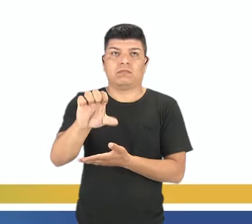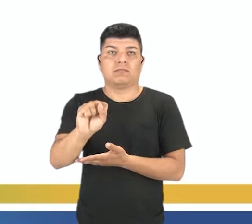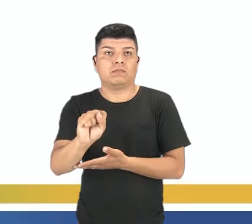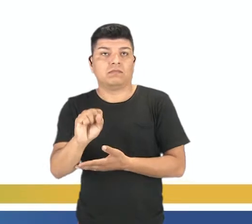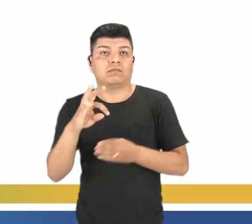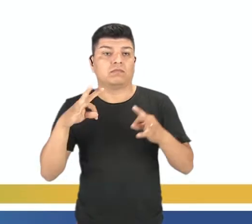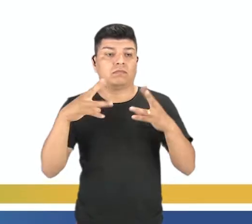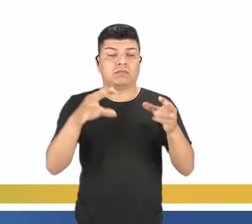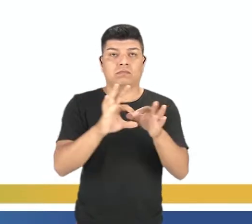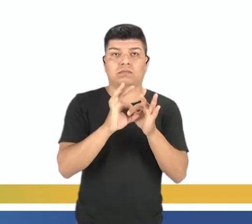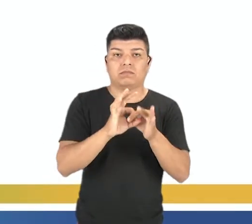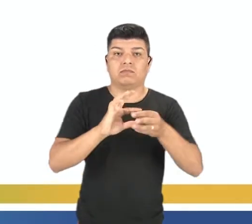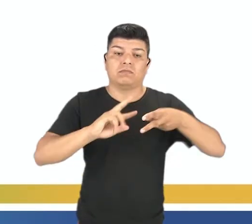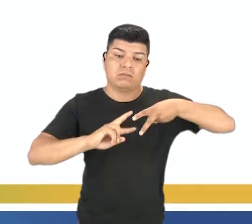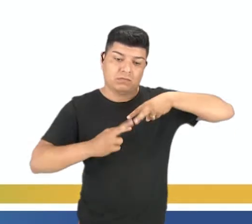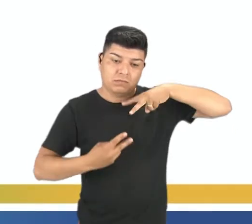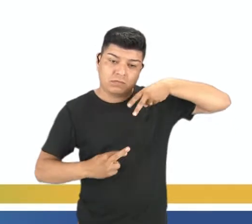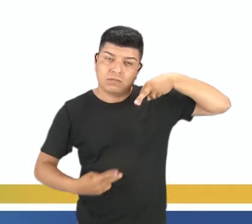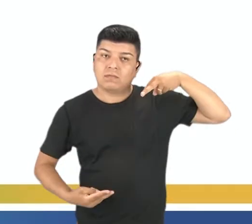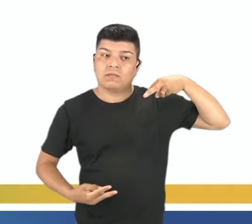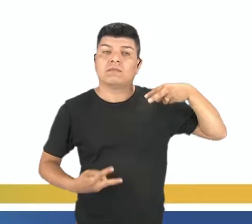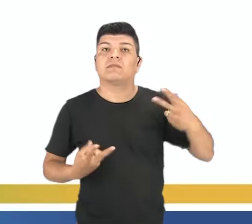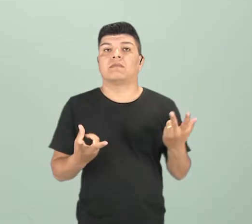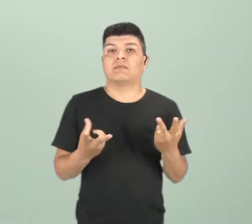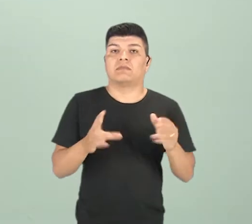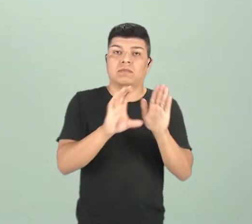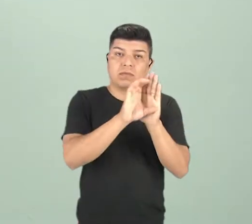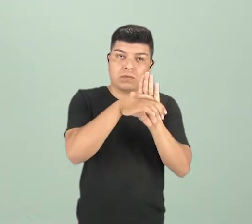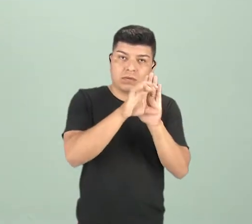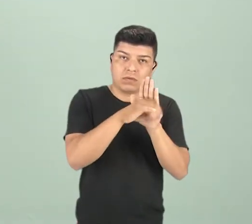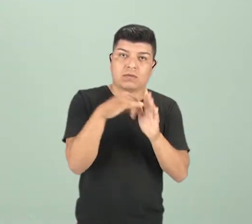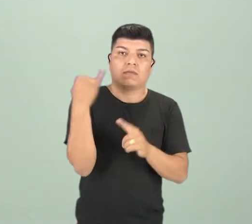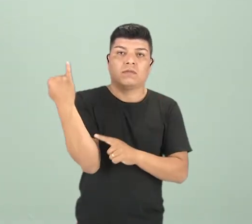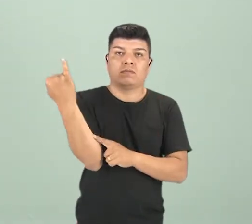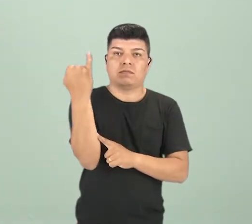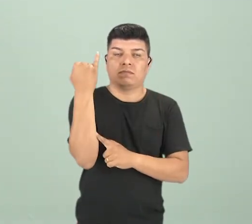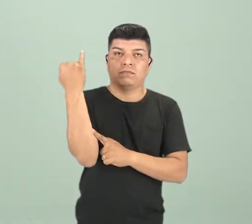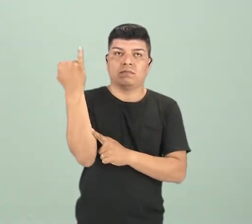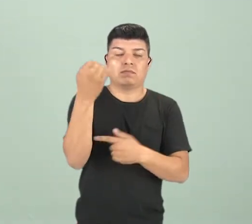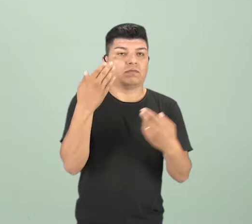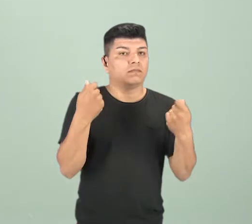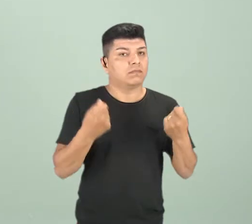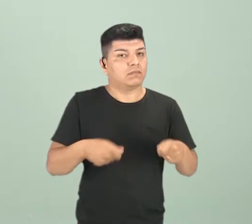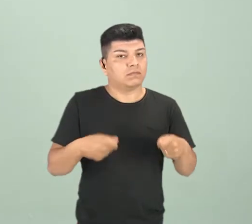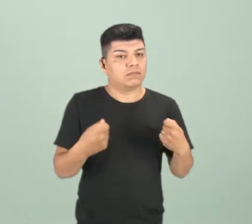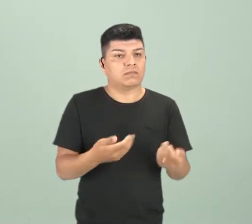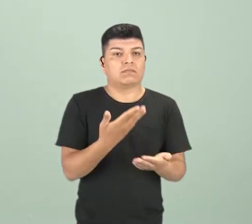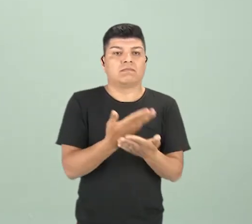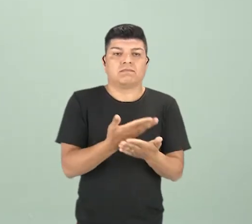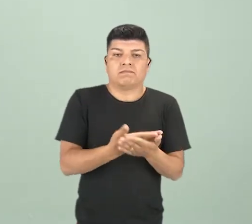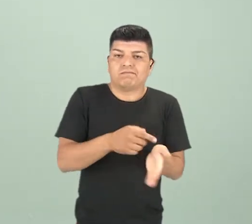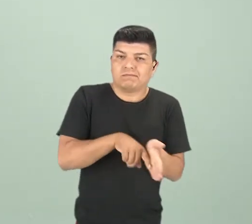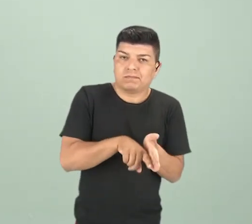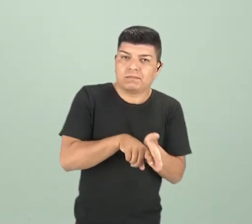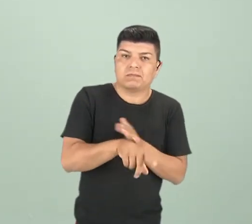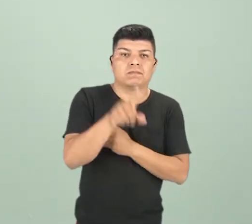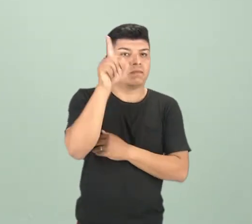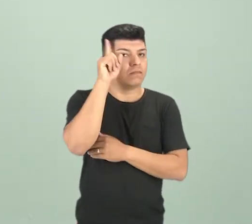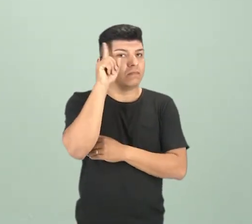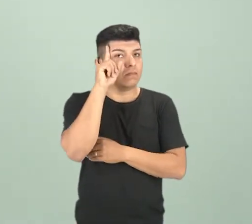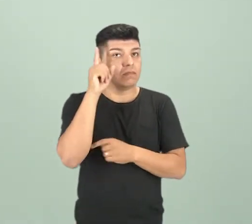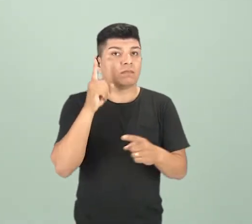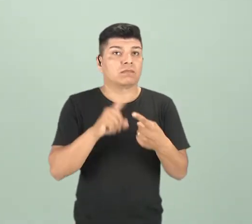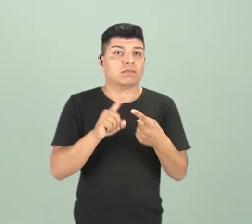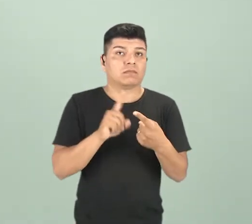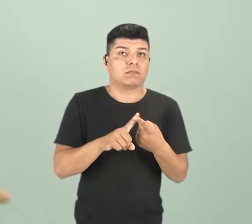está associado à genética. Então esse é um grande conteúdo que precisa ser estudado e revisado constantemente,